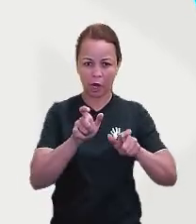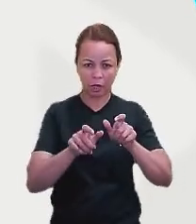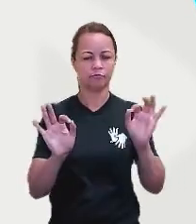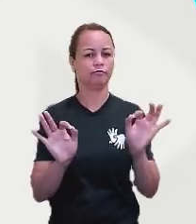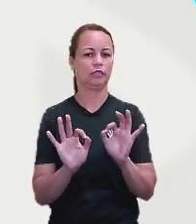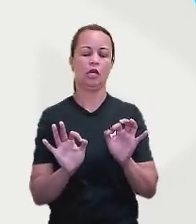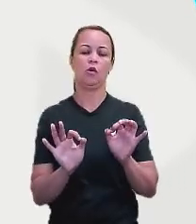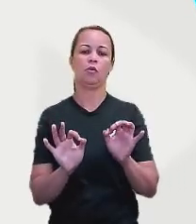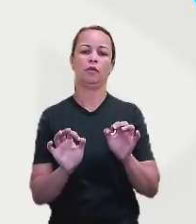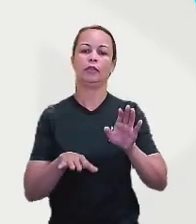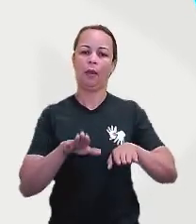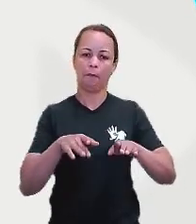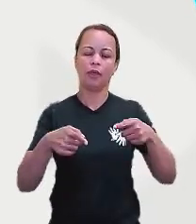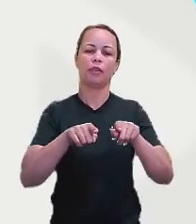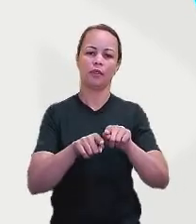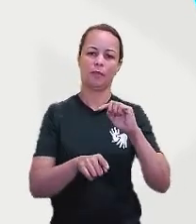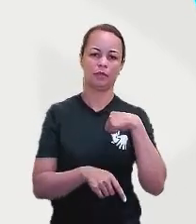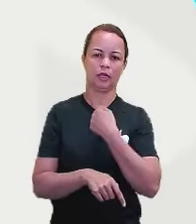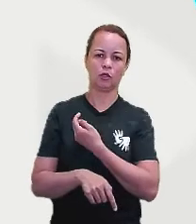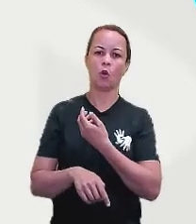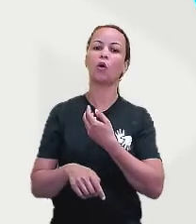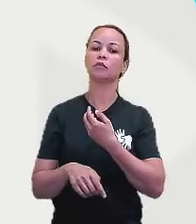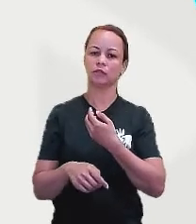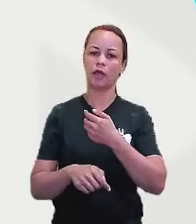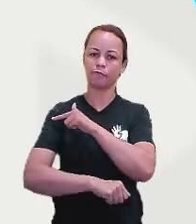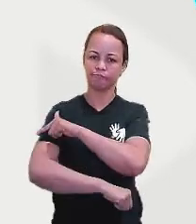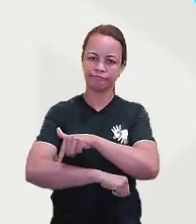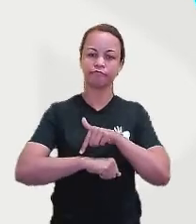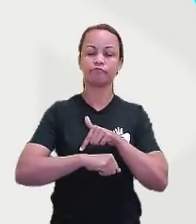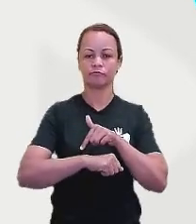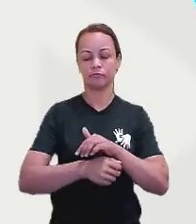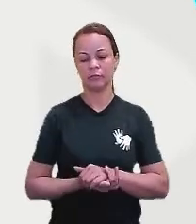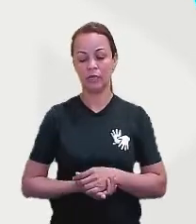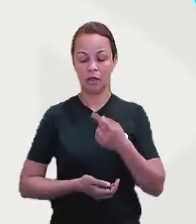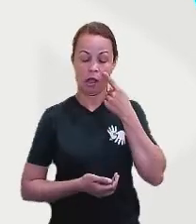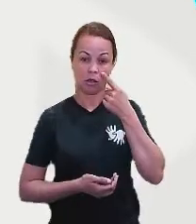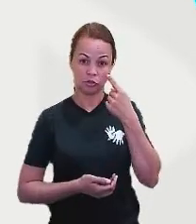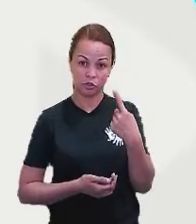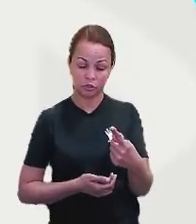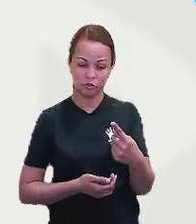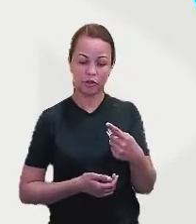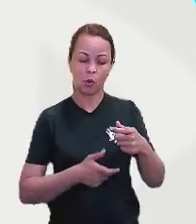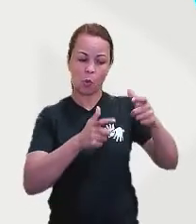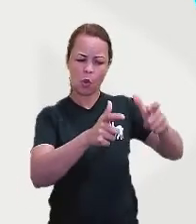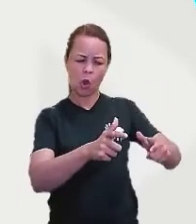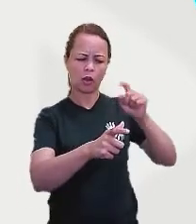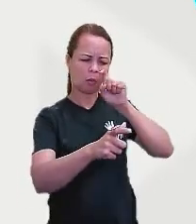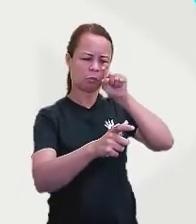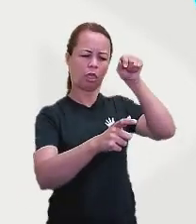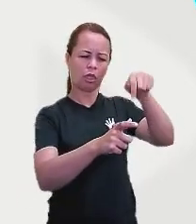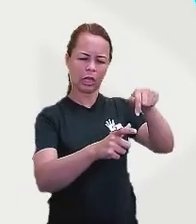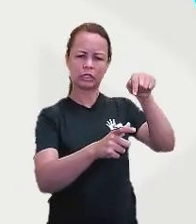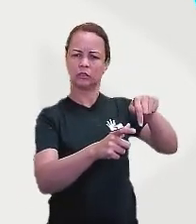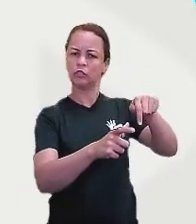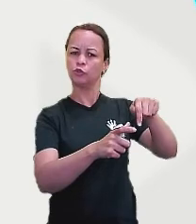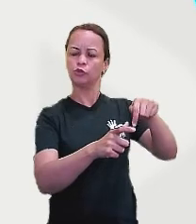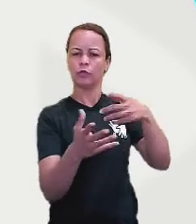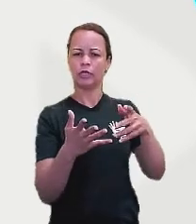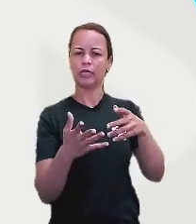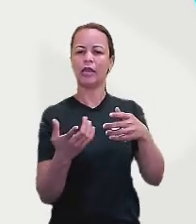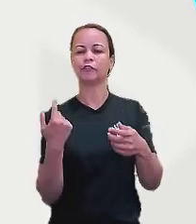nossa educação. Porque muitas vezes a gente vê lá o local para destinar o lixo, vê lá a latinha do lixo na rua